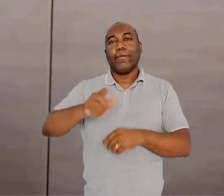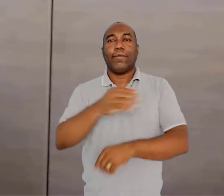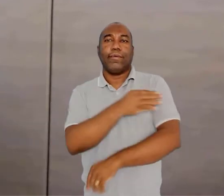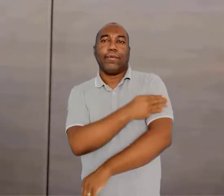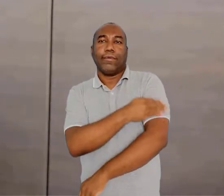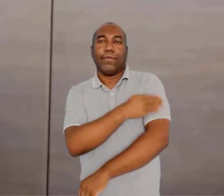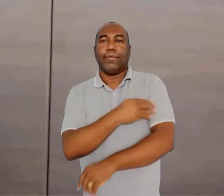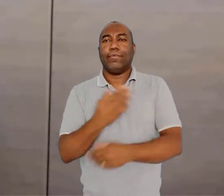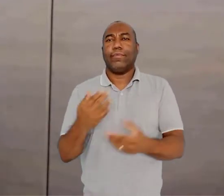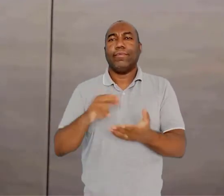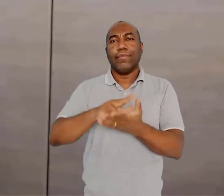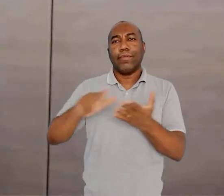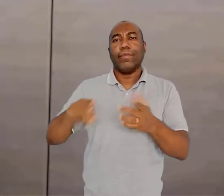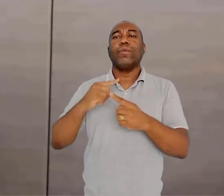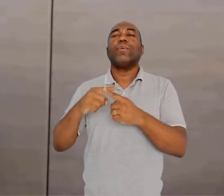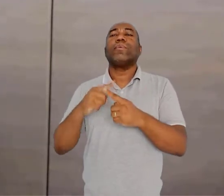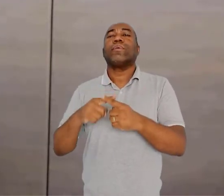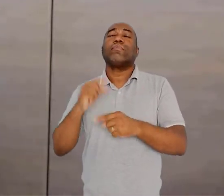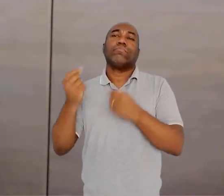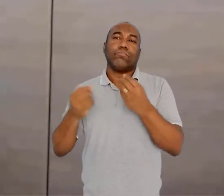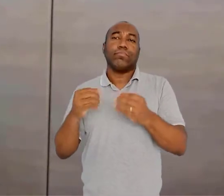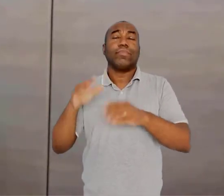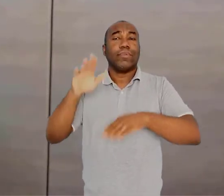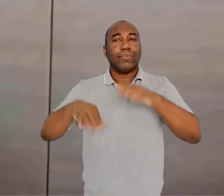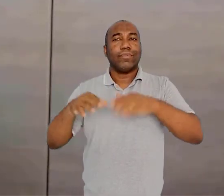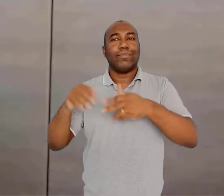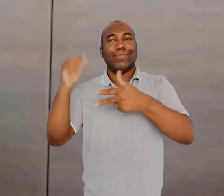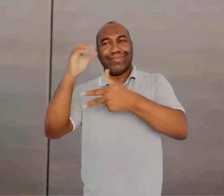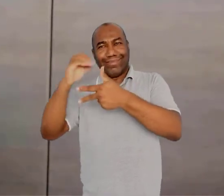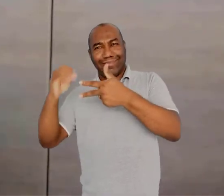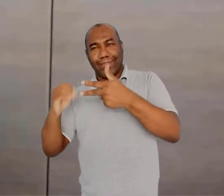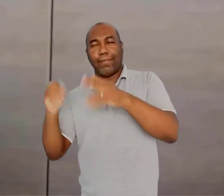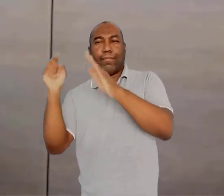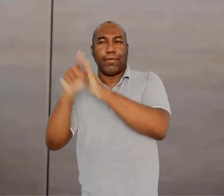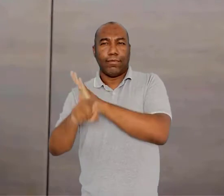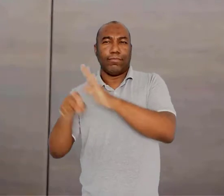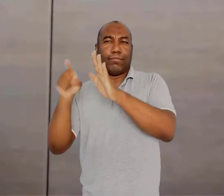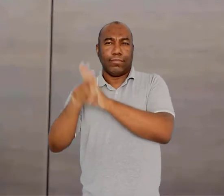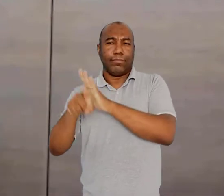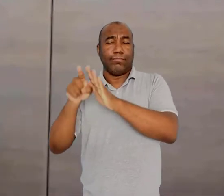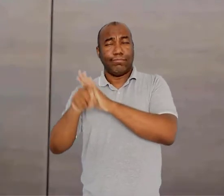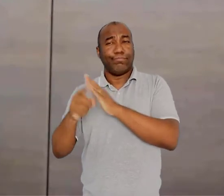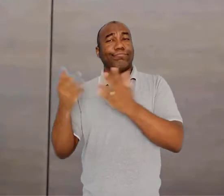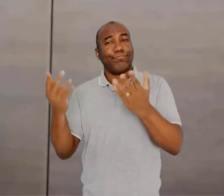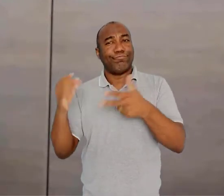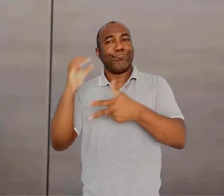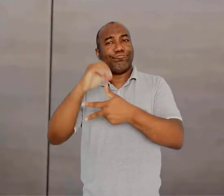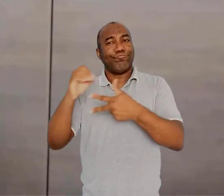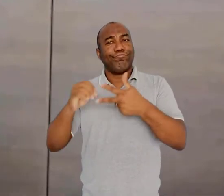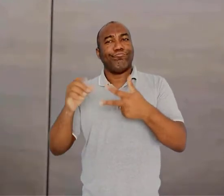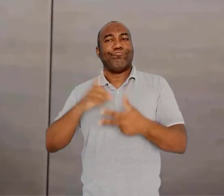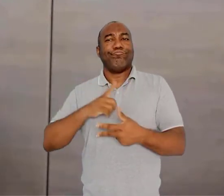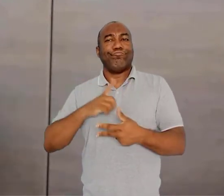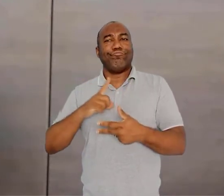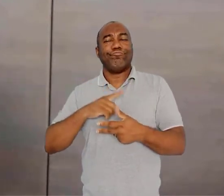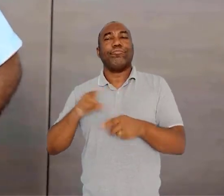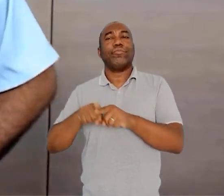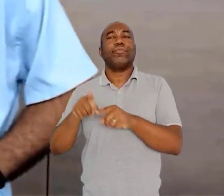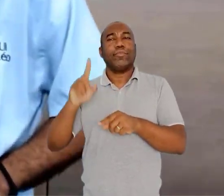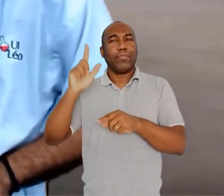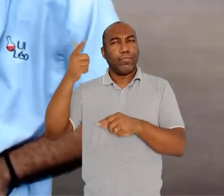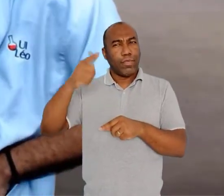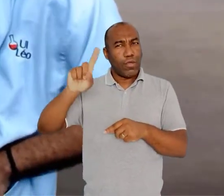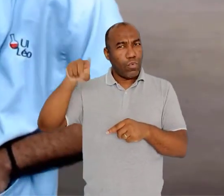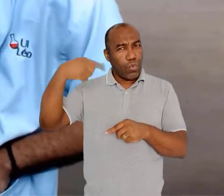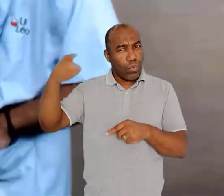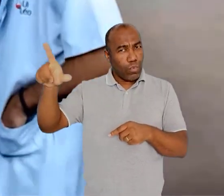etanol, gasolina, porque essas questões sempre caem lá no Enem, relacionando com a química orgânica que vocês vão estudar com outro professor também. Bora lá,